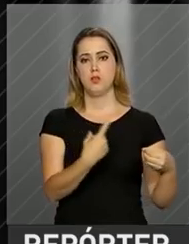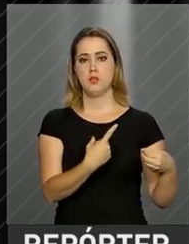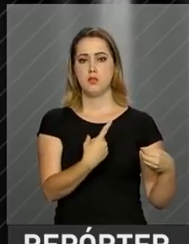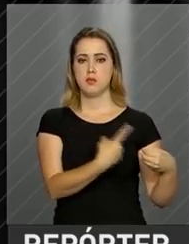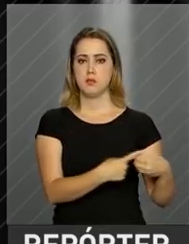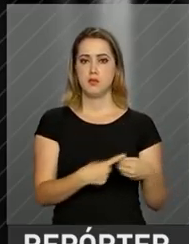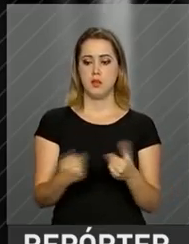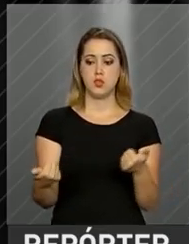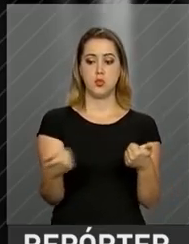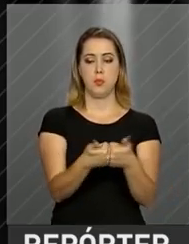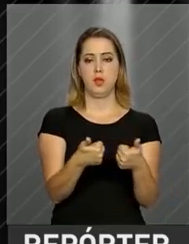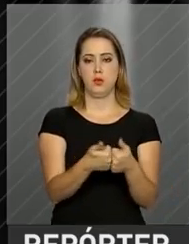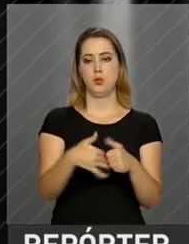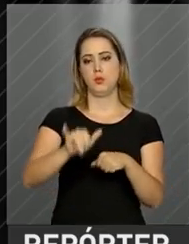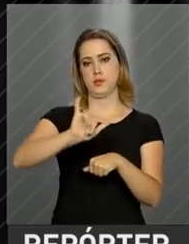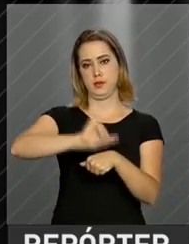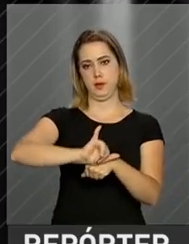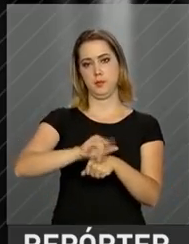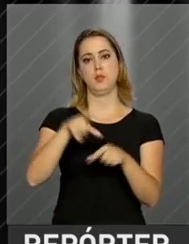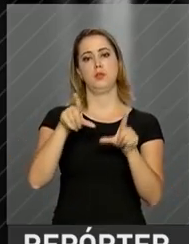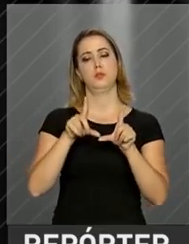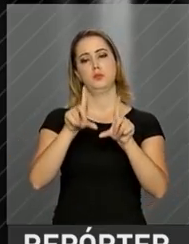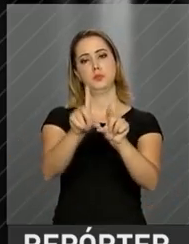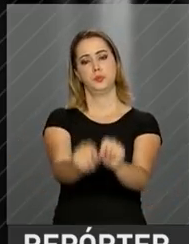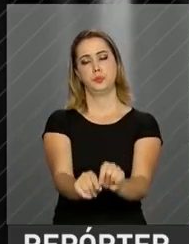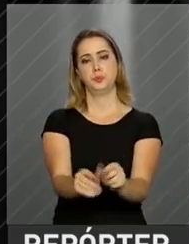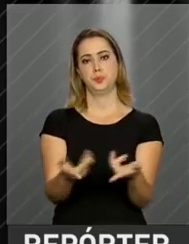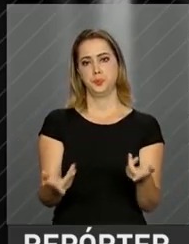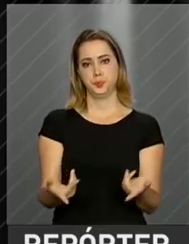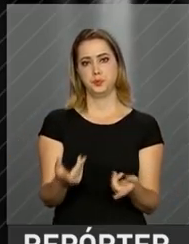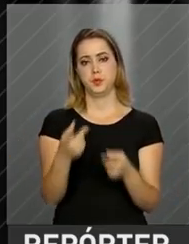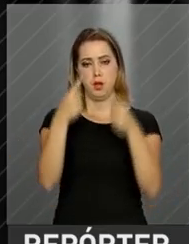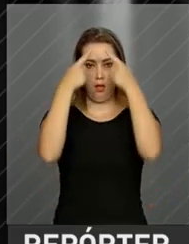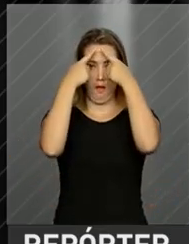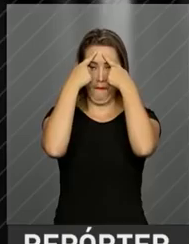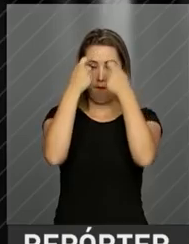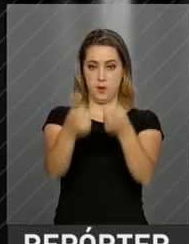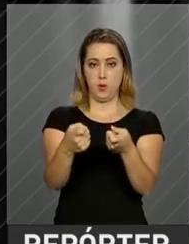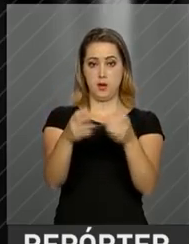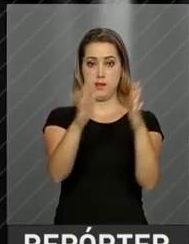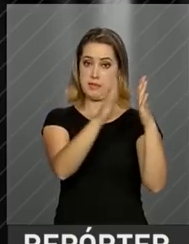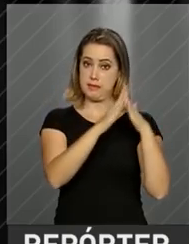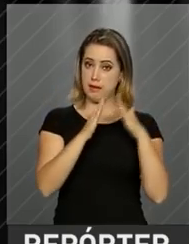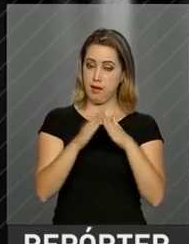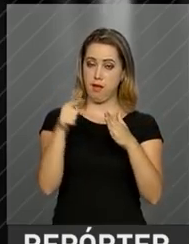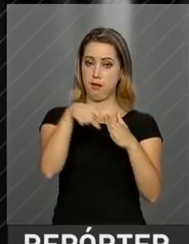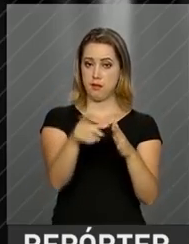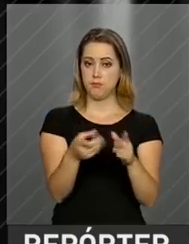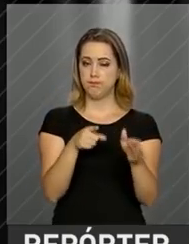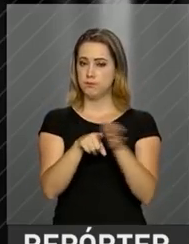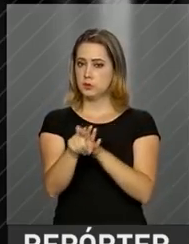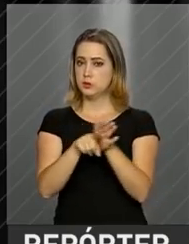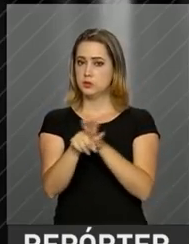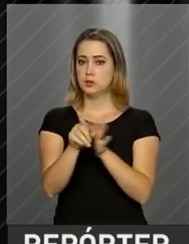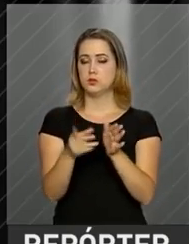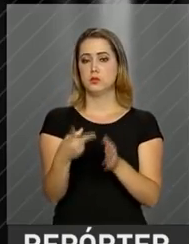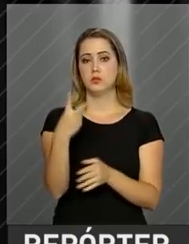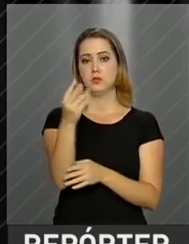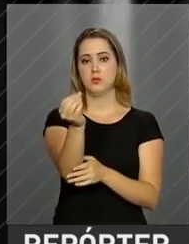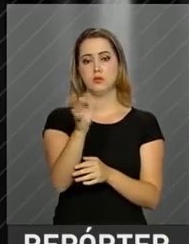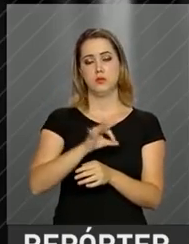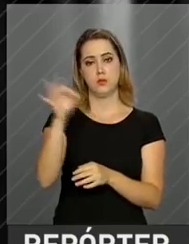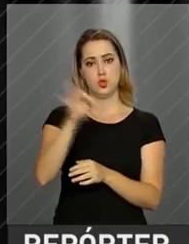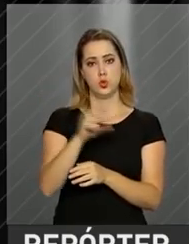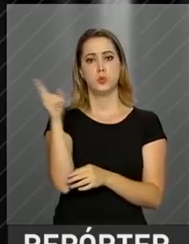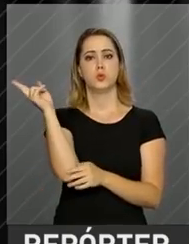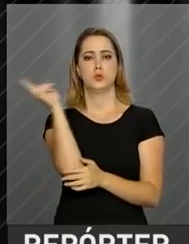às capitais que também devem ter essa redução sobre a violência doméstica a meta é que as investigações e processos ganhem 20%